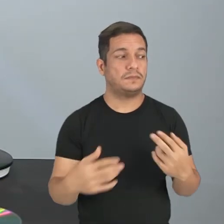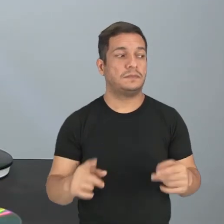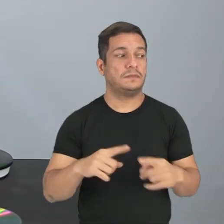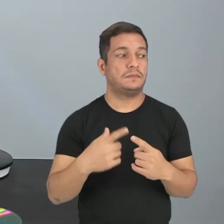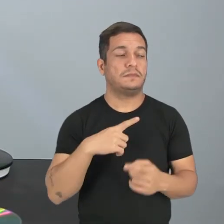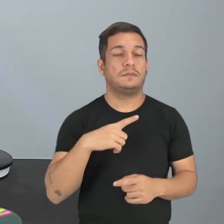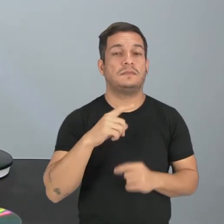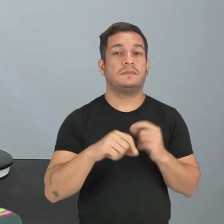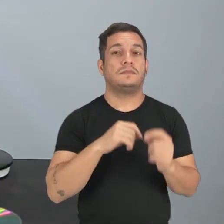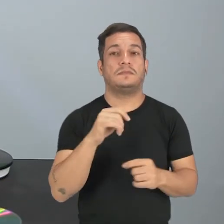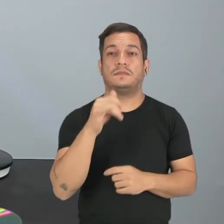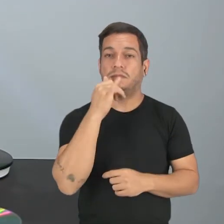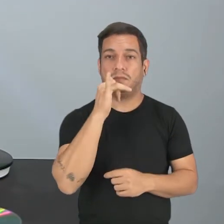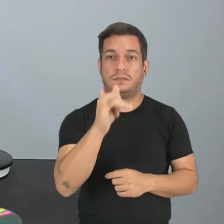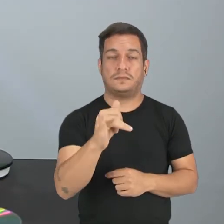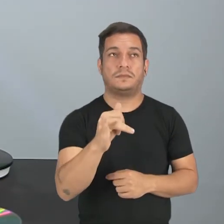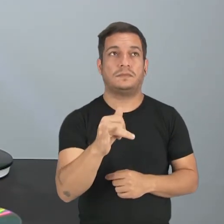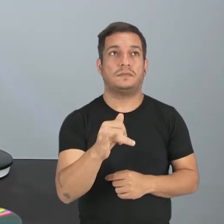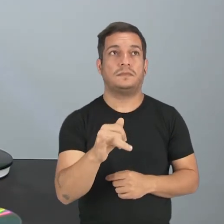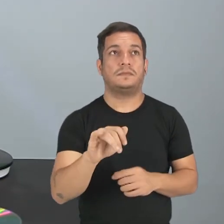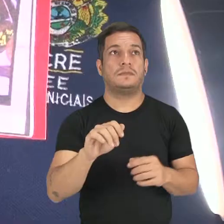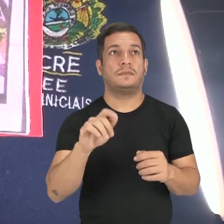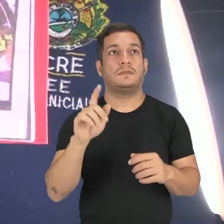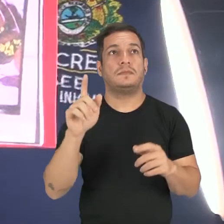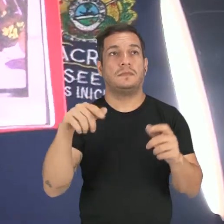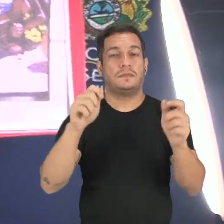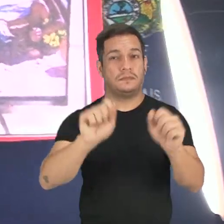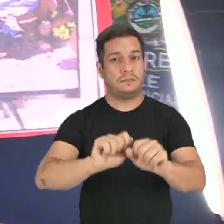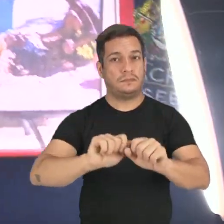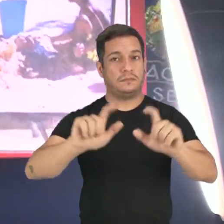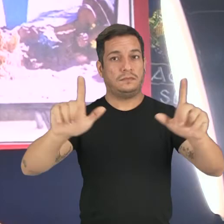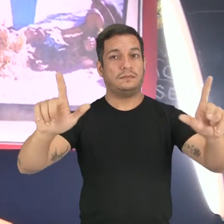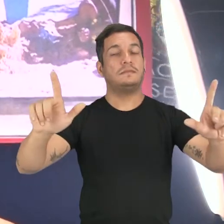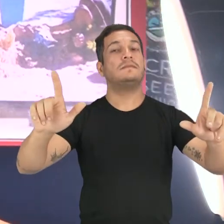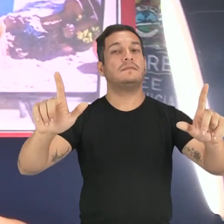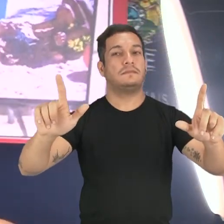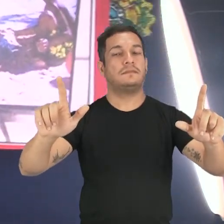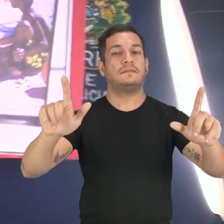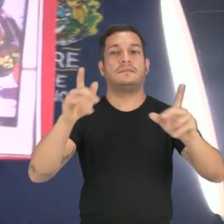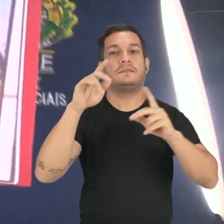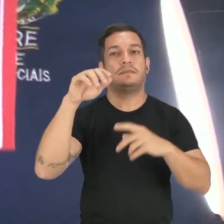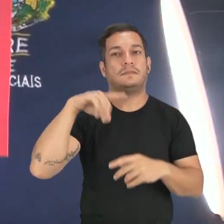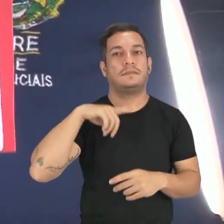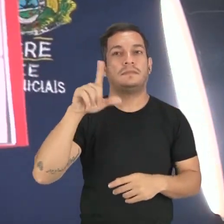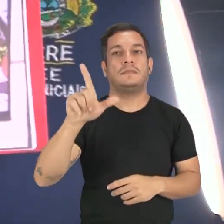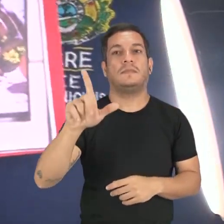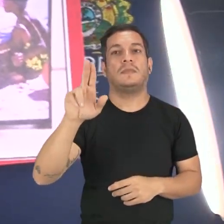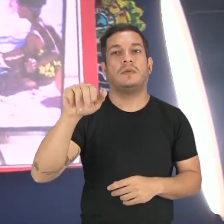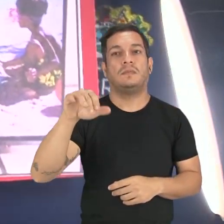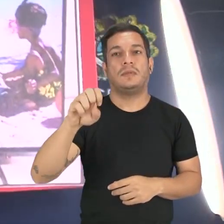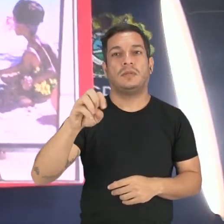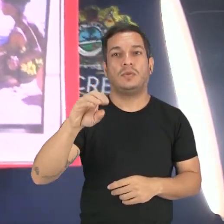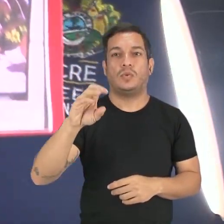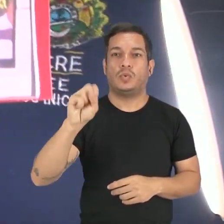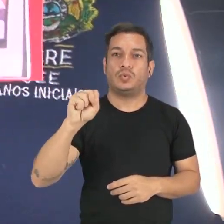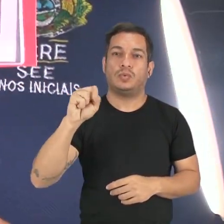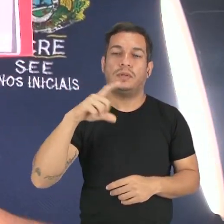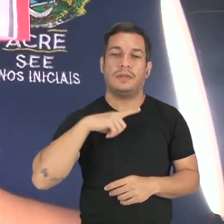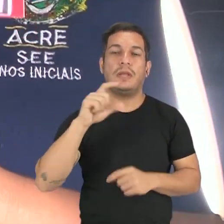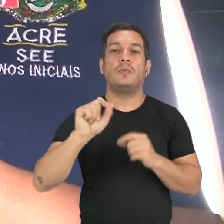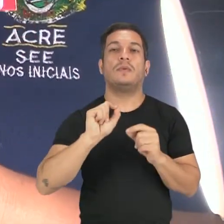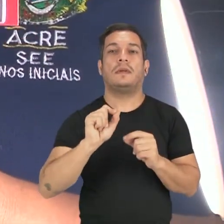quando recebe a energia elétrica, passa a ser um objeto luminoso, que